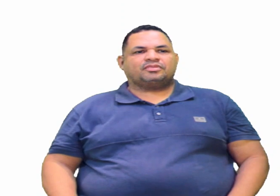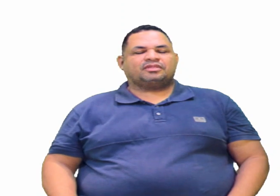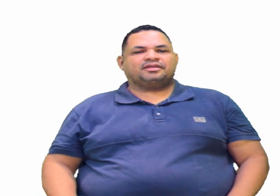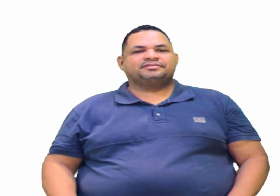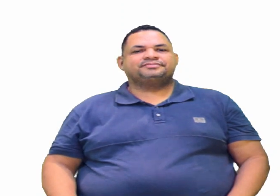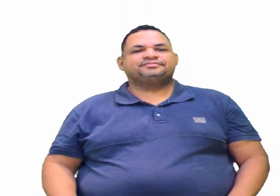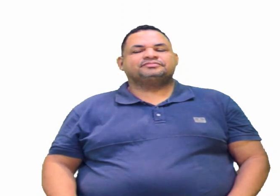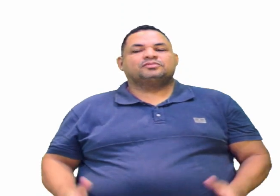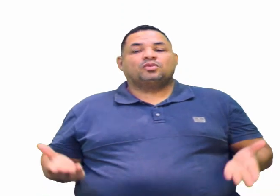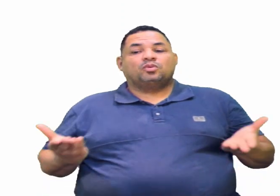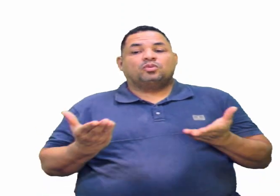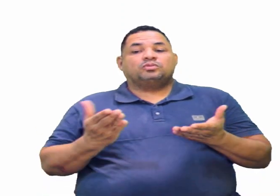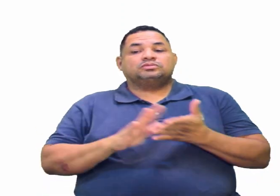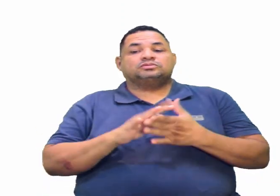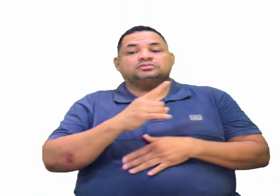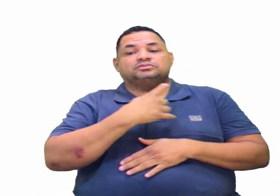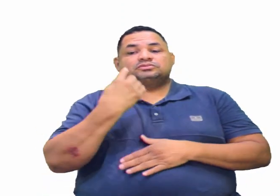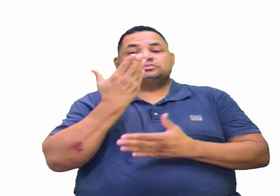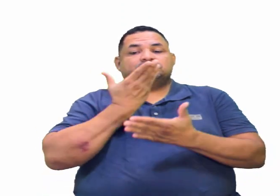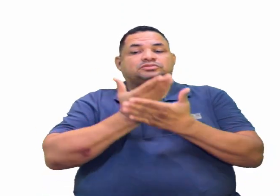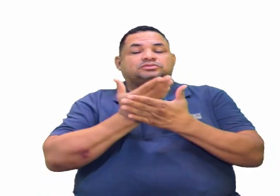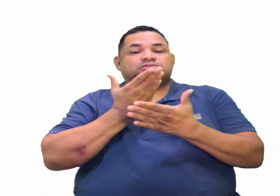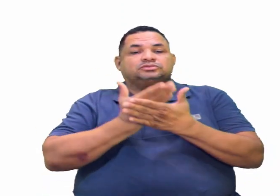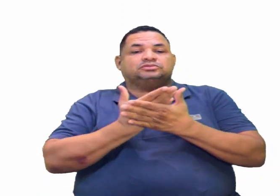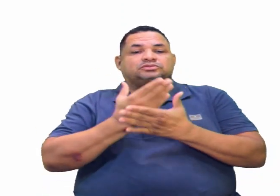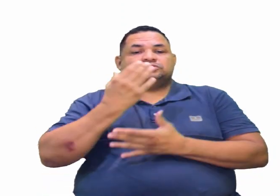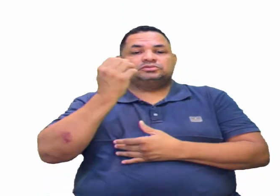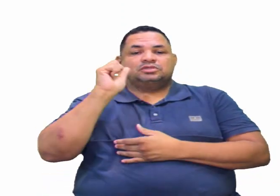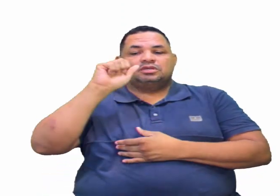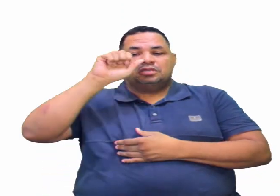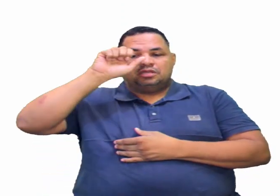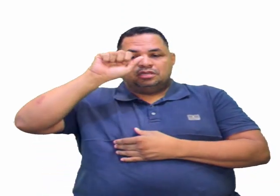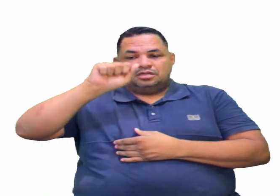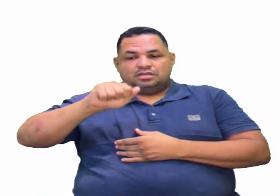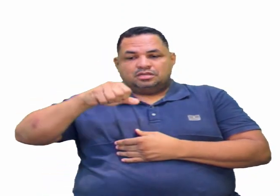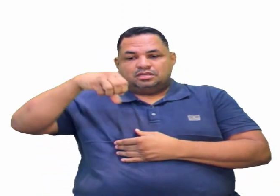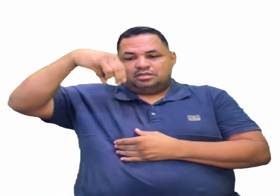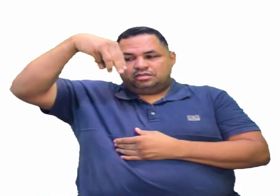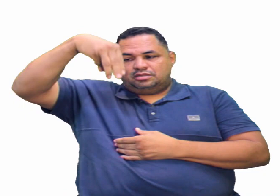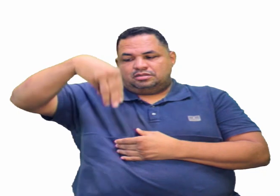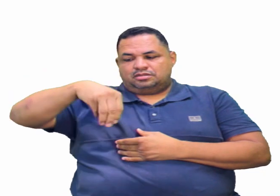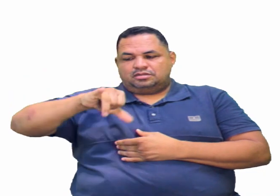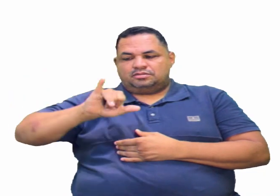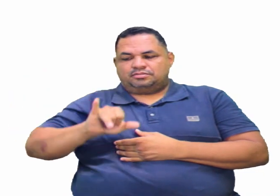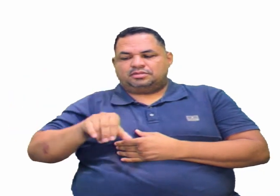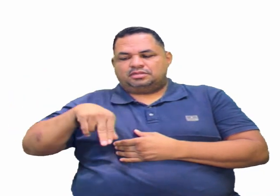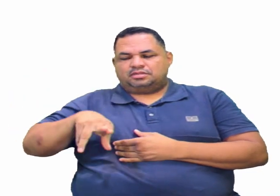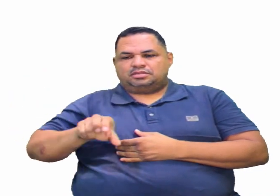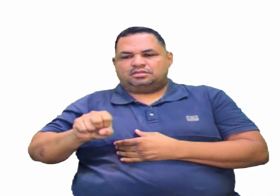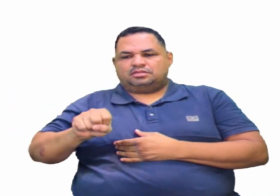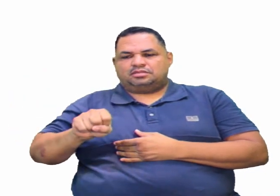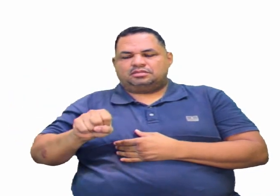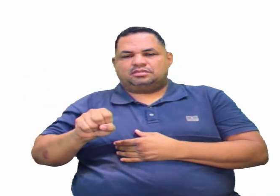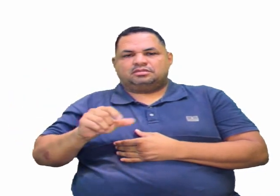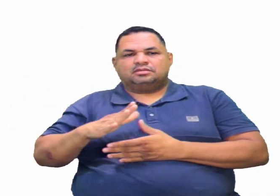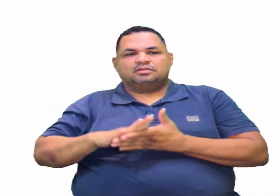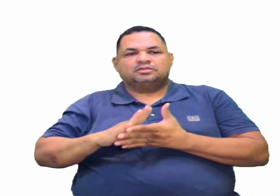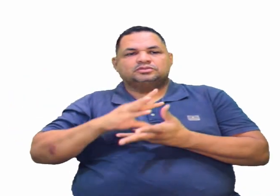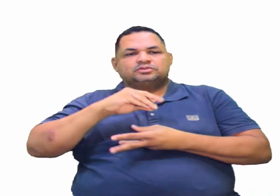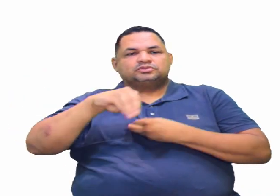Então, galerinha, hoje nós conhecemos as aminas, que a gente diz que, teoricamente, nada mais são